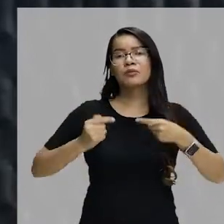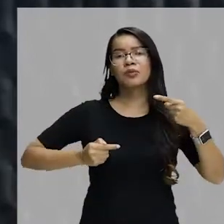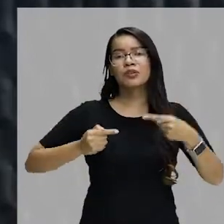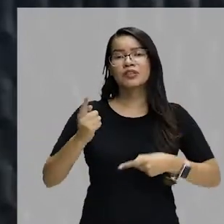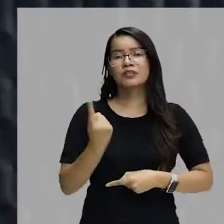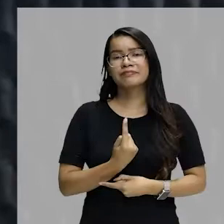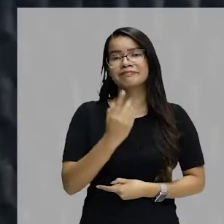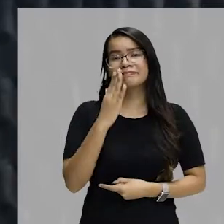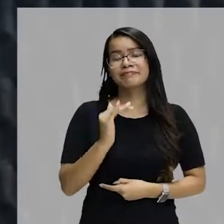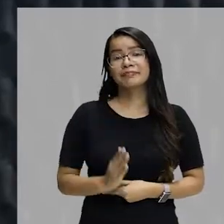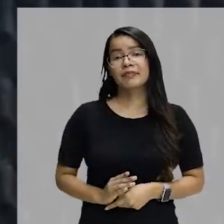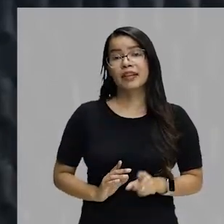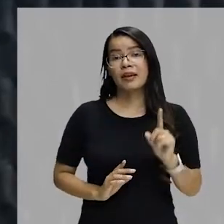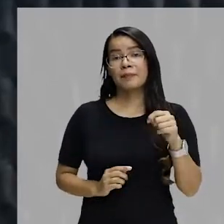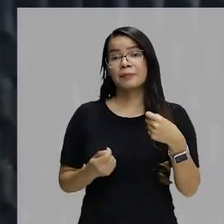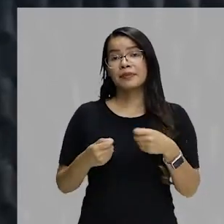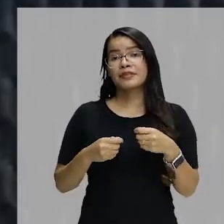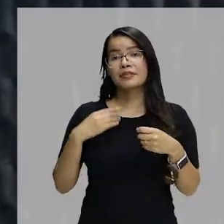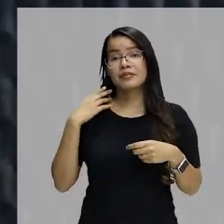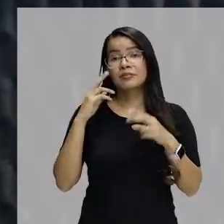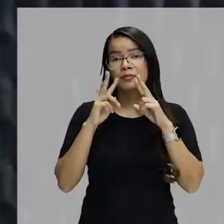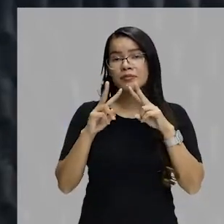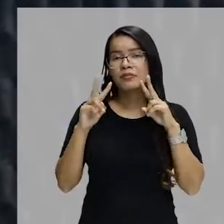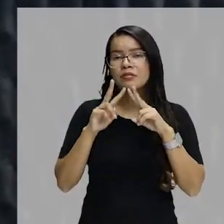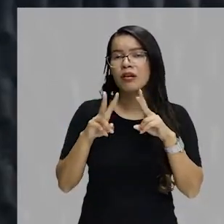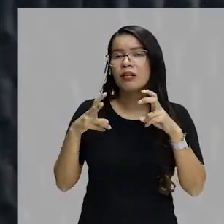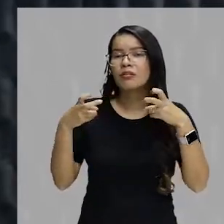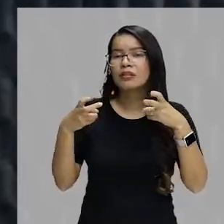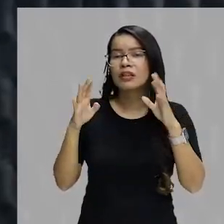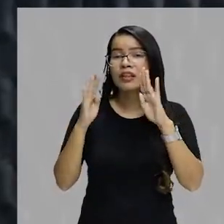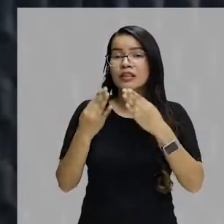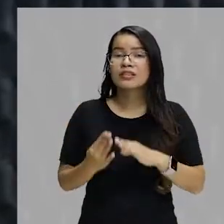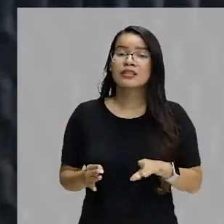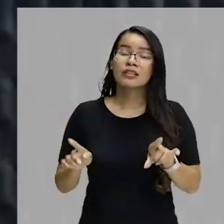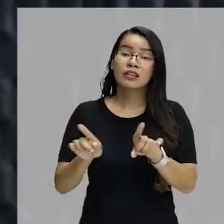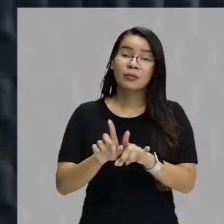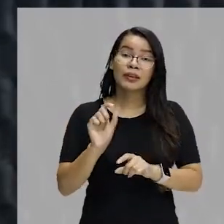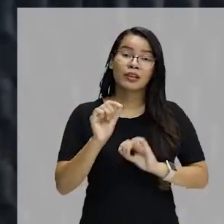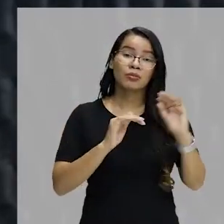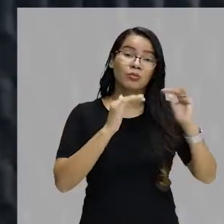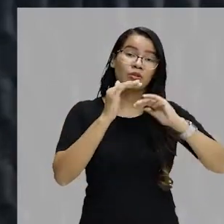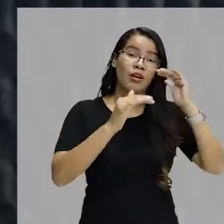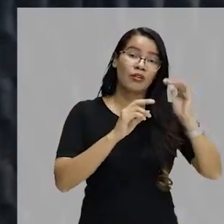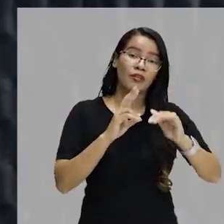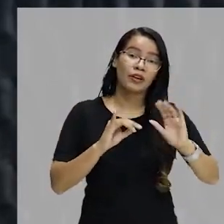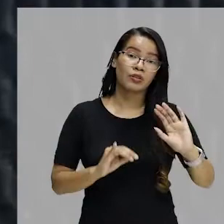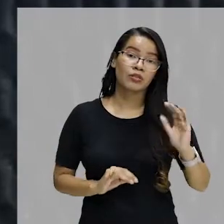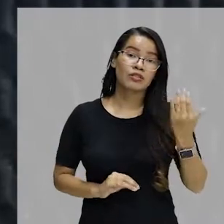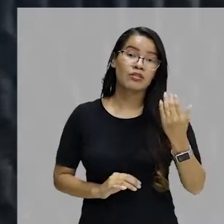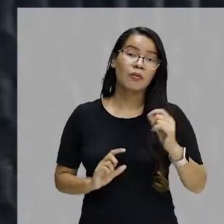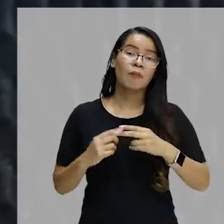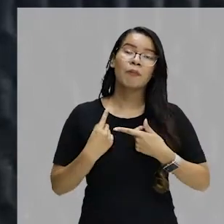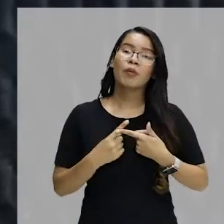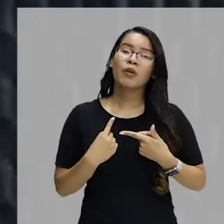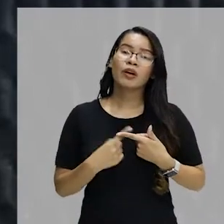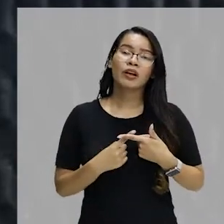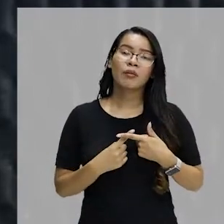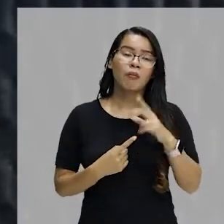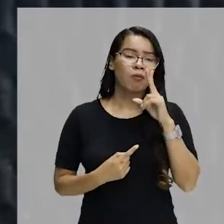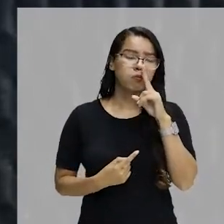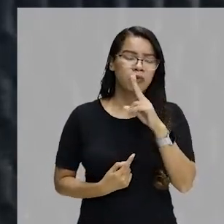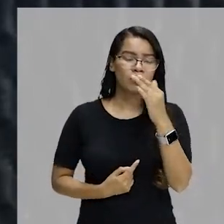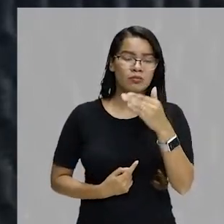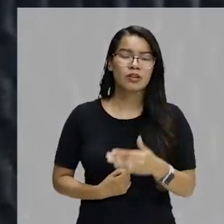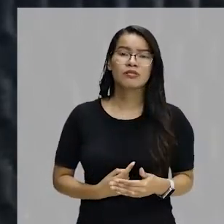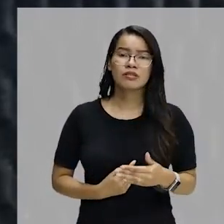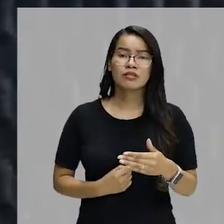certo? É preciso observar também que esse processo se dá por conta de quê? De uma forte presença portuguesa